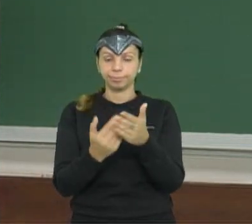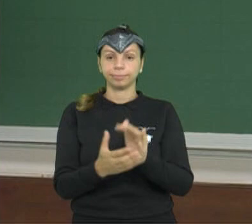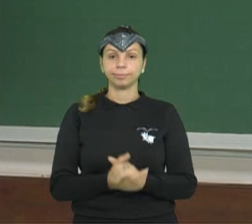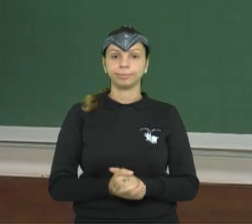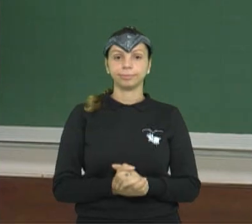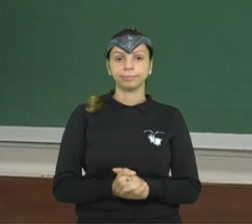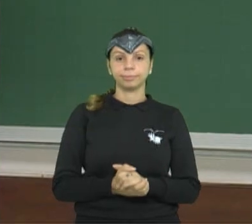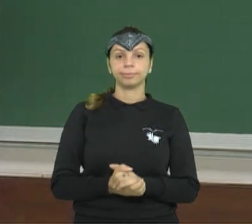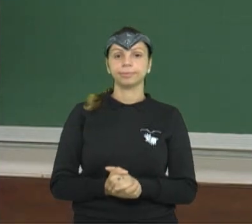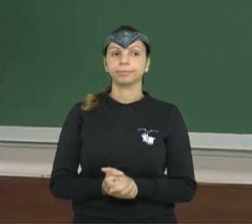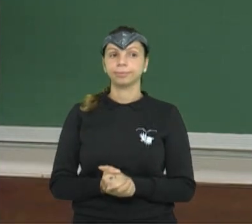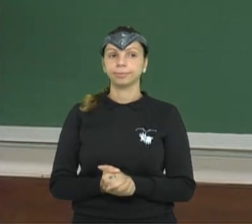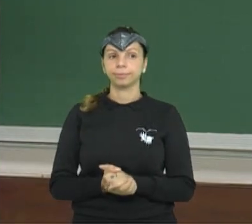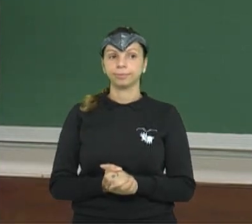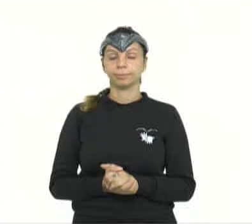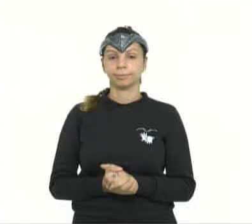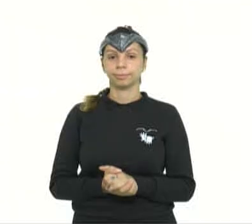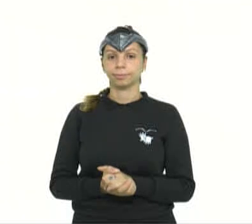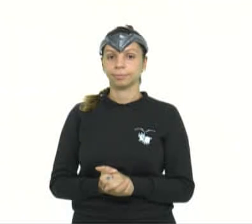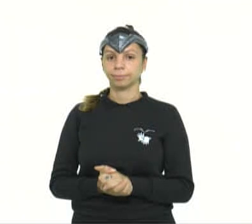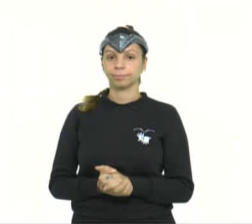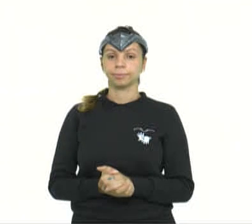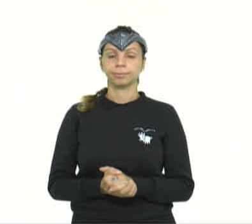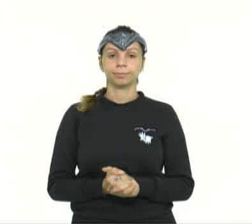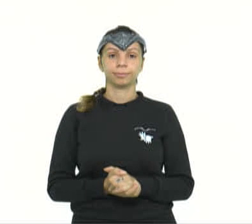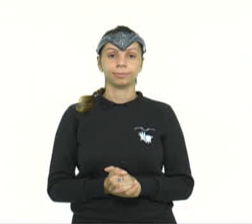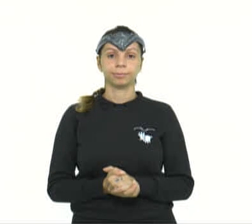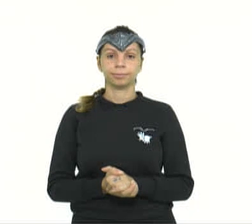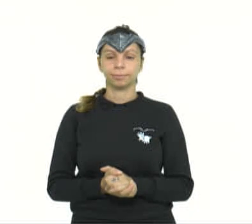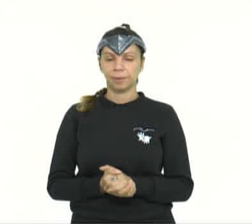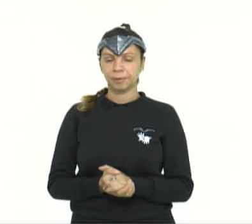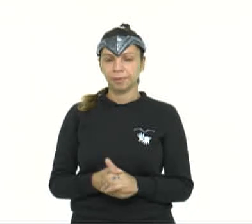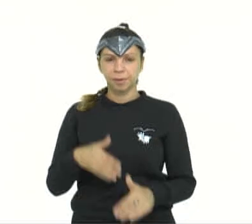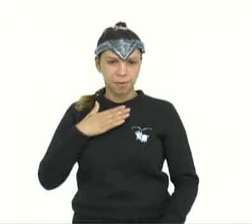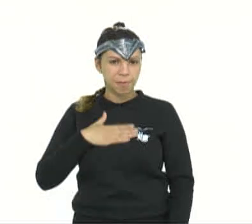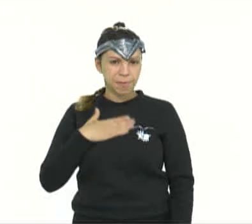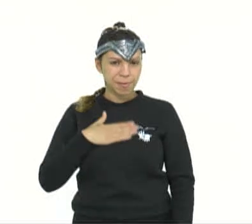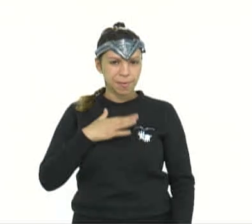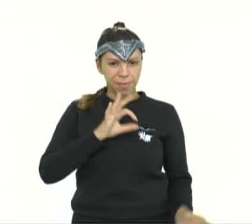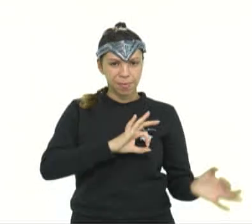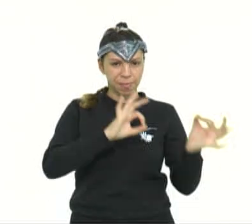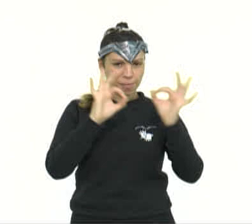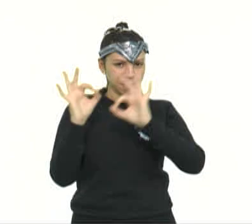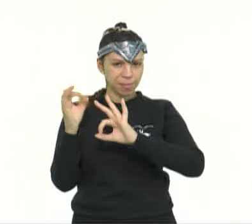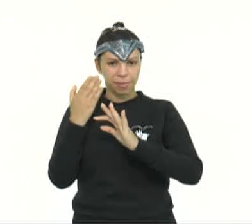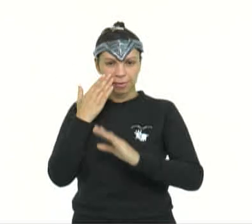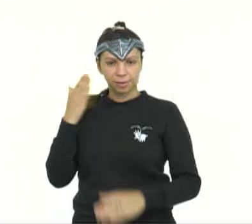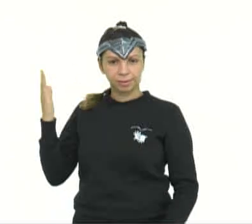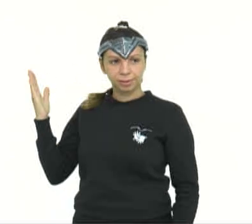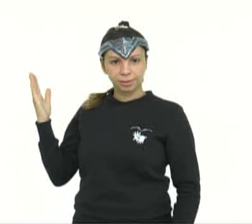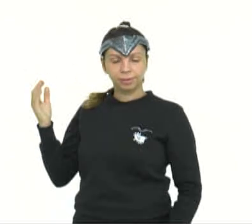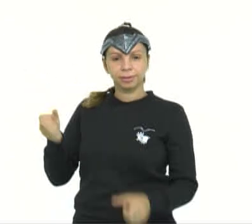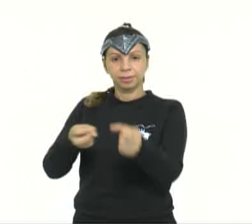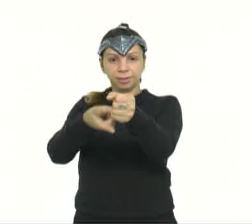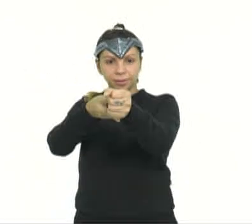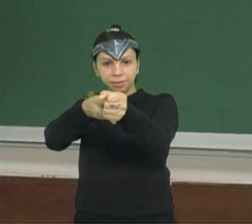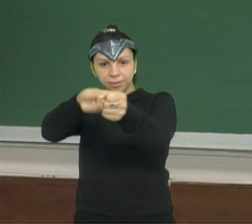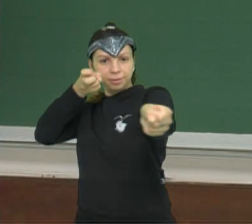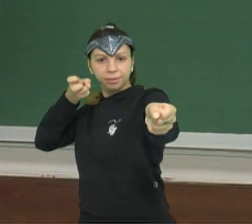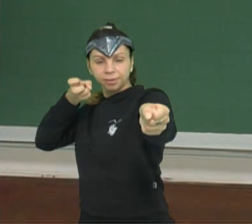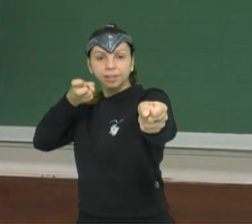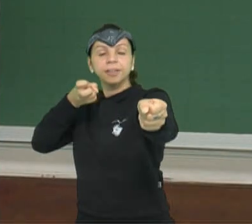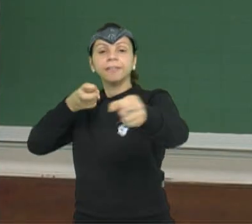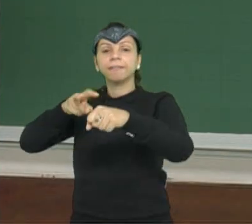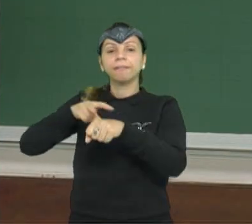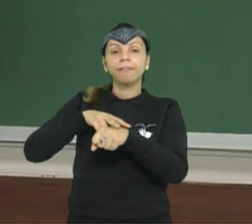Nós temos aqui o nosso Green Arrow. Você gosta de assistir o Green Arrow? O nosso arqueiro